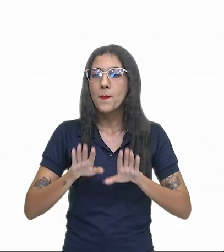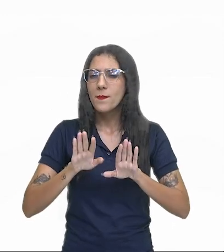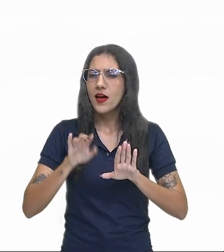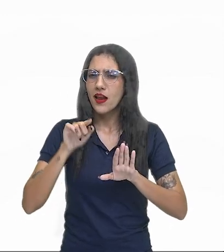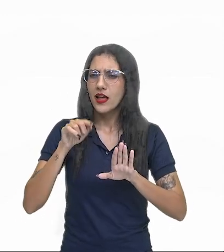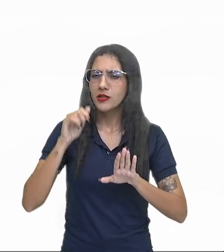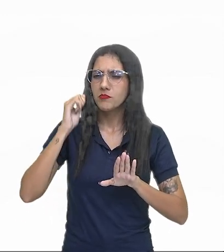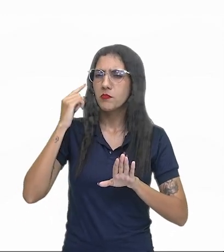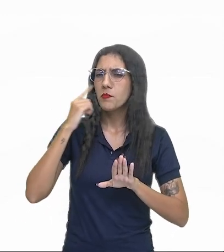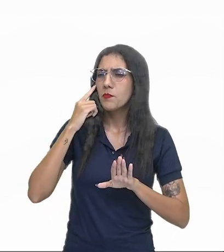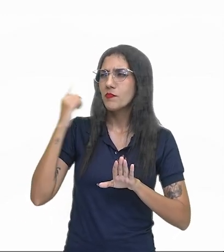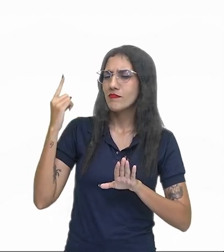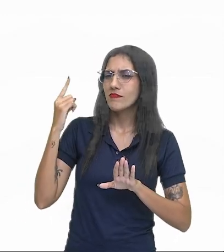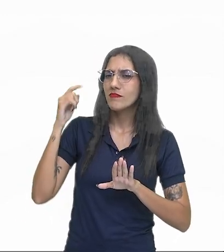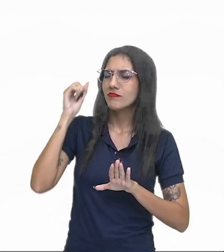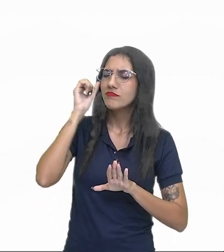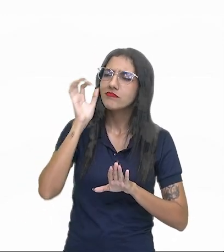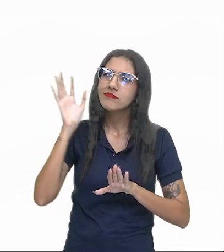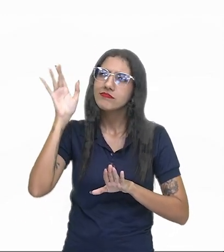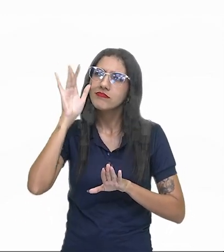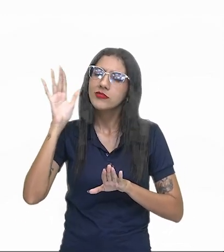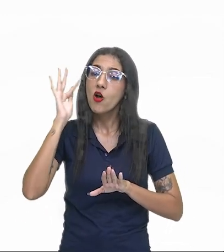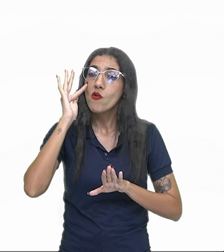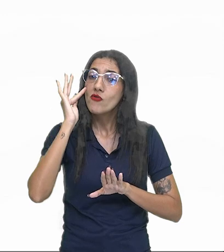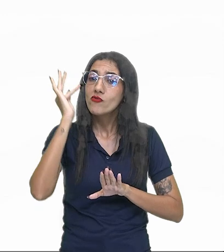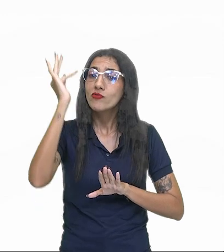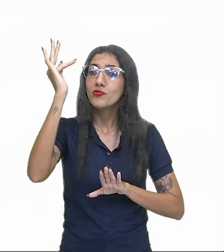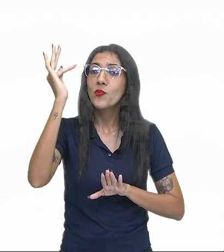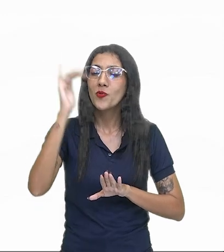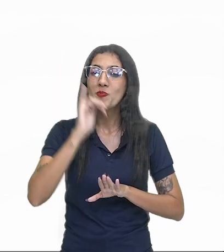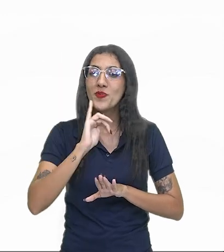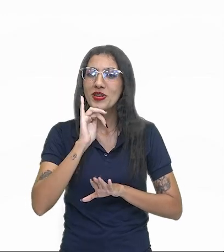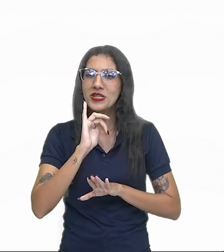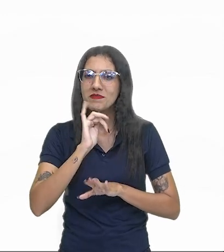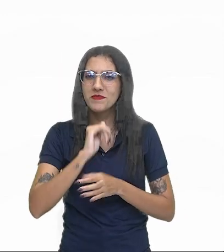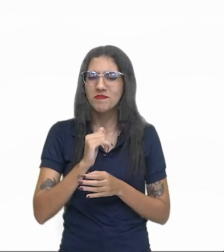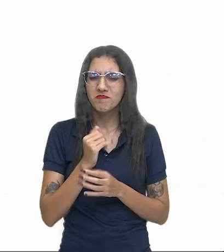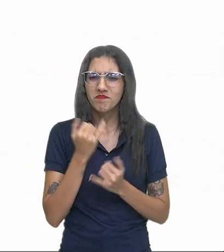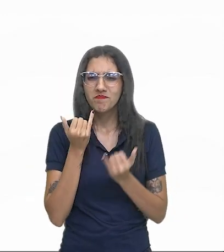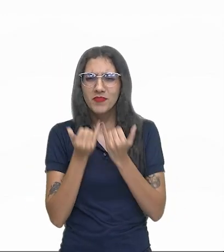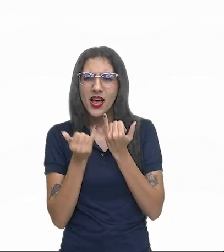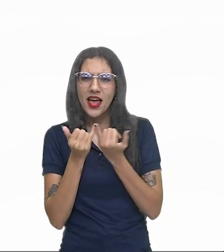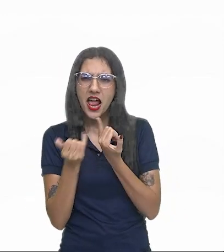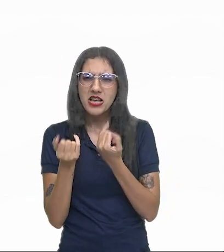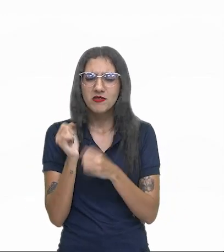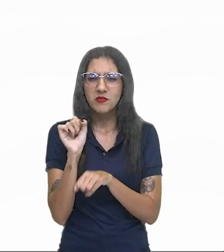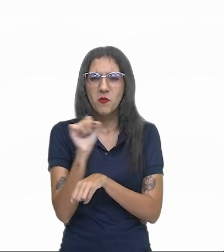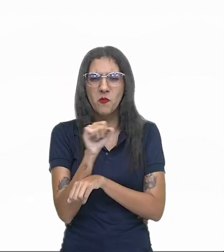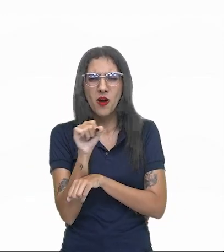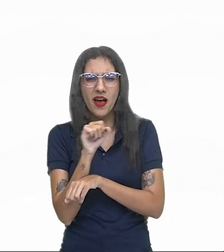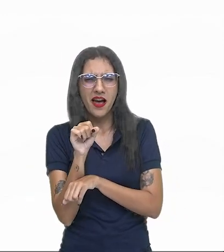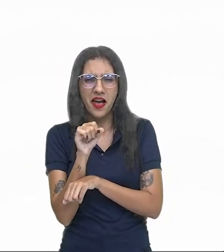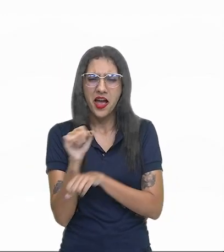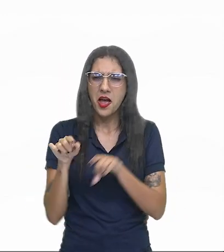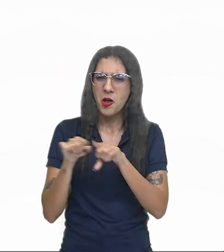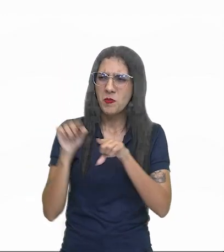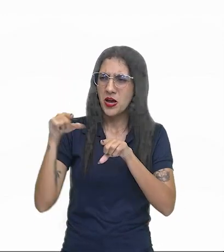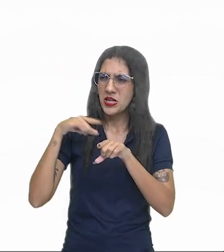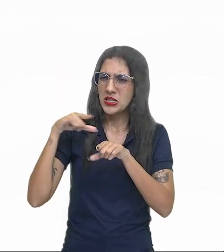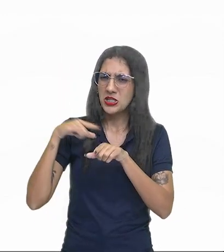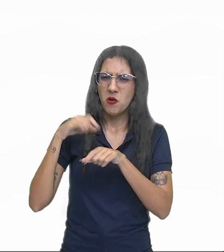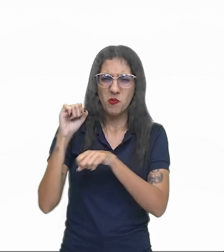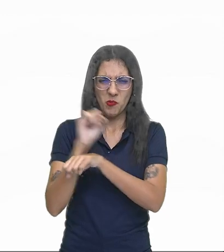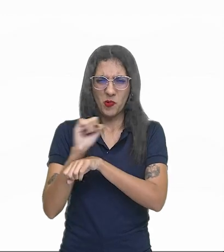está imaginando um futuro com um carro. Parece um automóvel, né? Um carro voando aí sobre